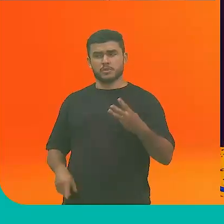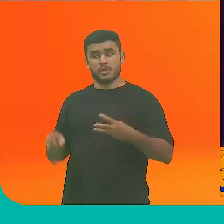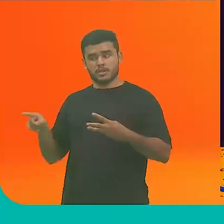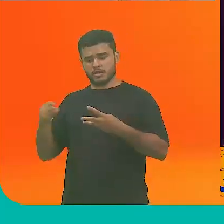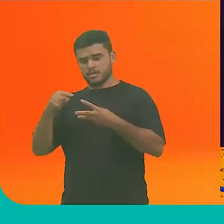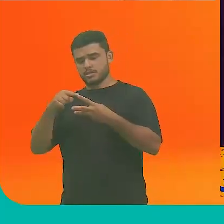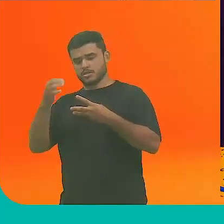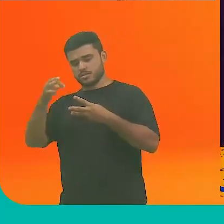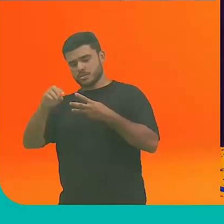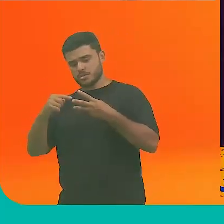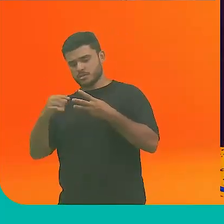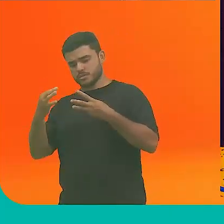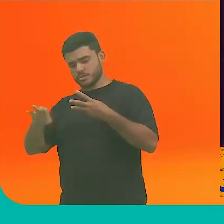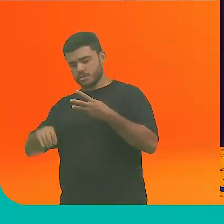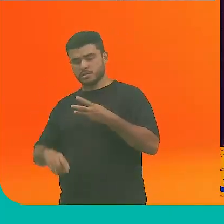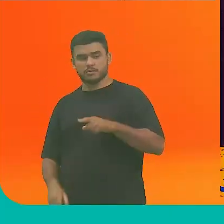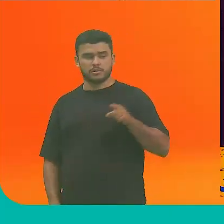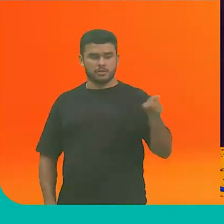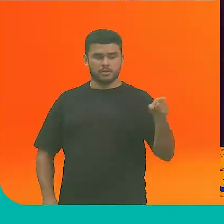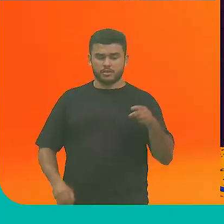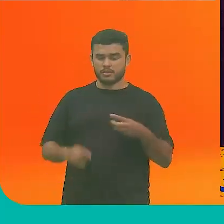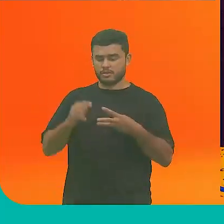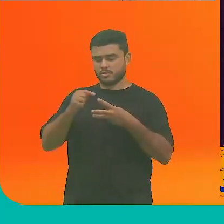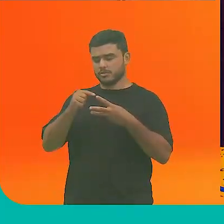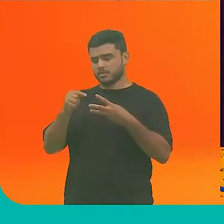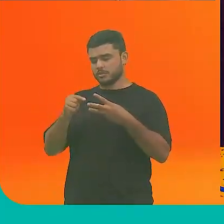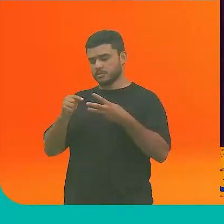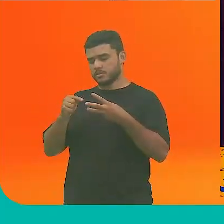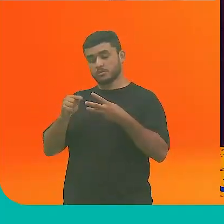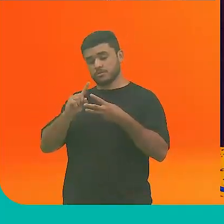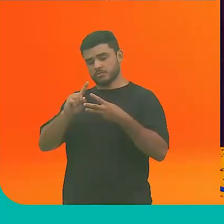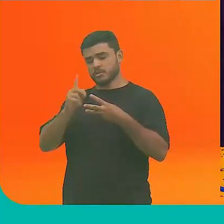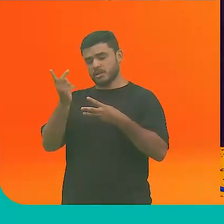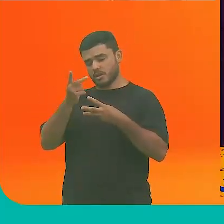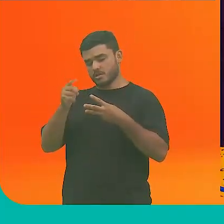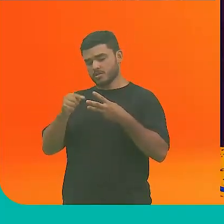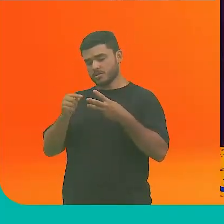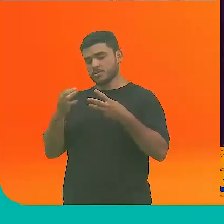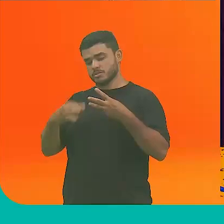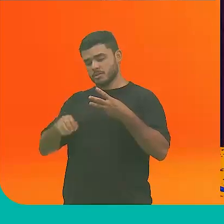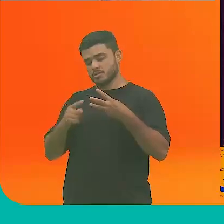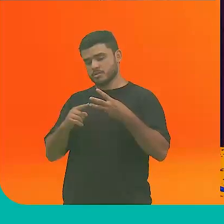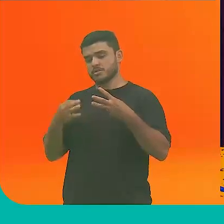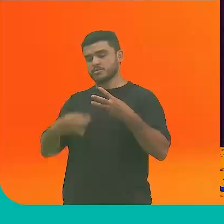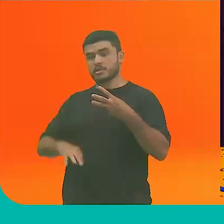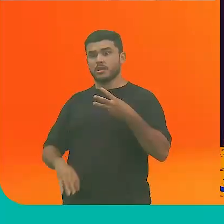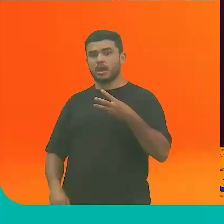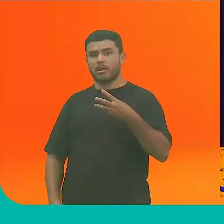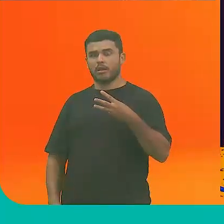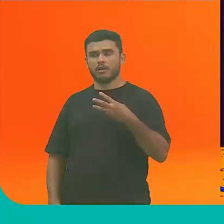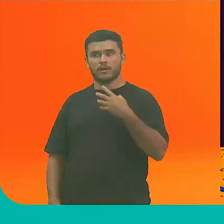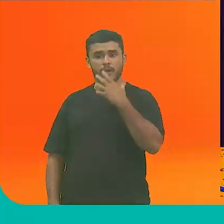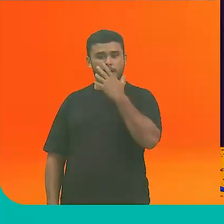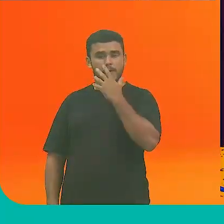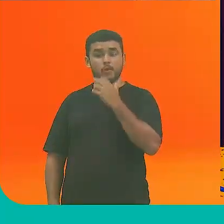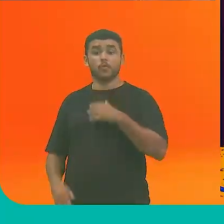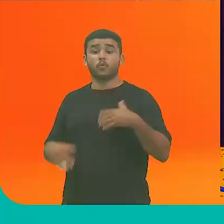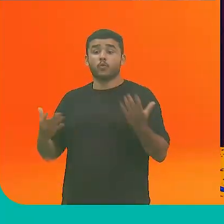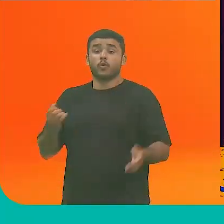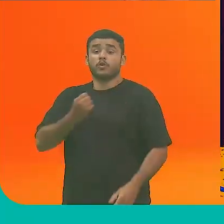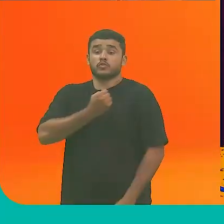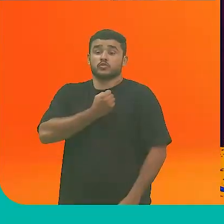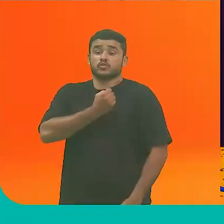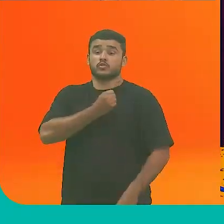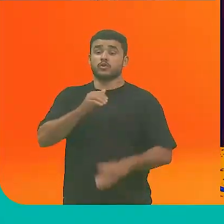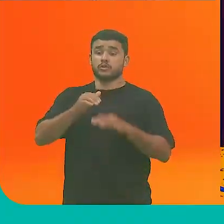UES, a nota era a mesma, porque um fez 2 acertos, o outro fez 2 acertos. Na prova do Enem, quem é que vocês acham que